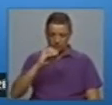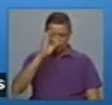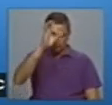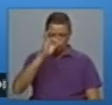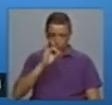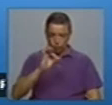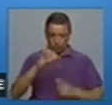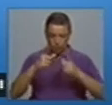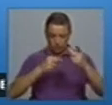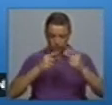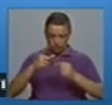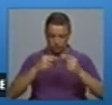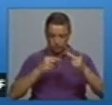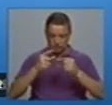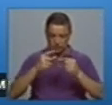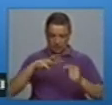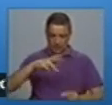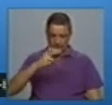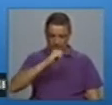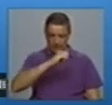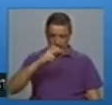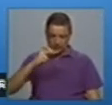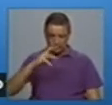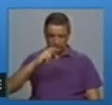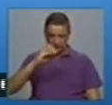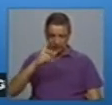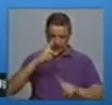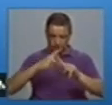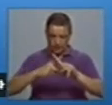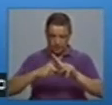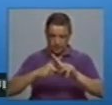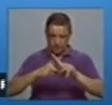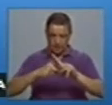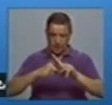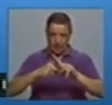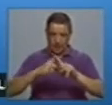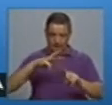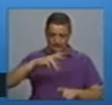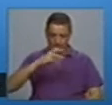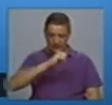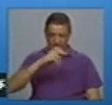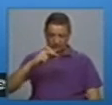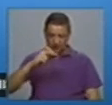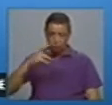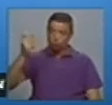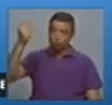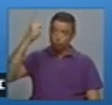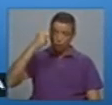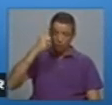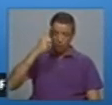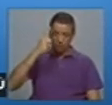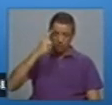de estrelas com massas superiores a 30 vezes a massa do Sol do que o esperado e cerca de